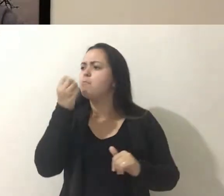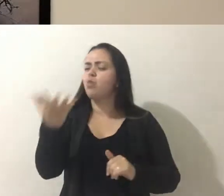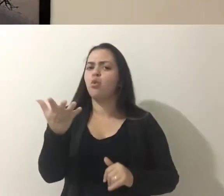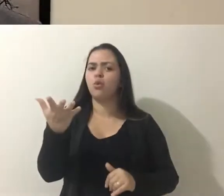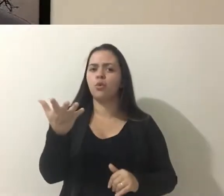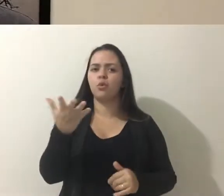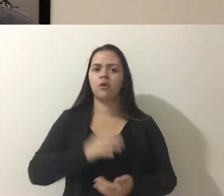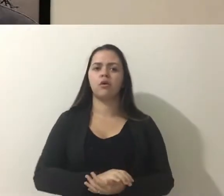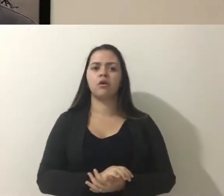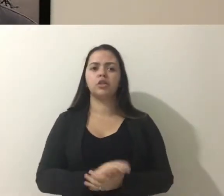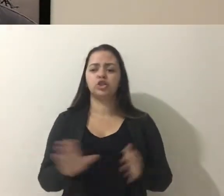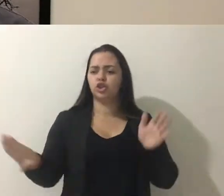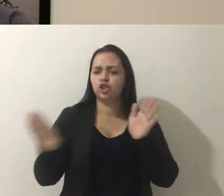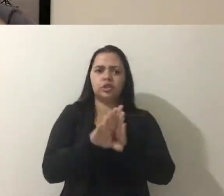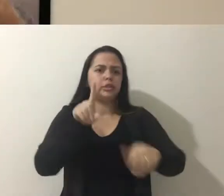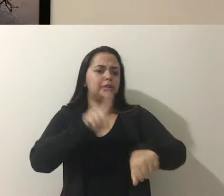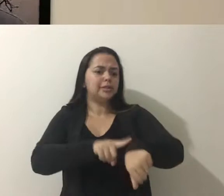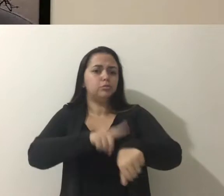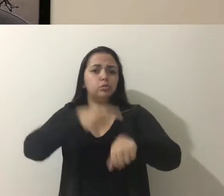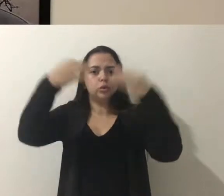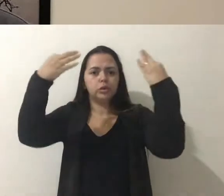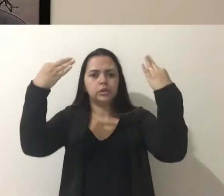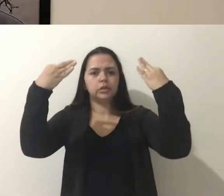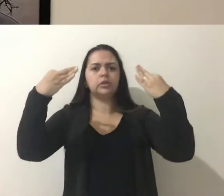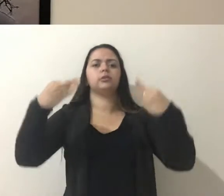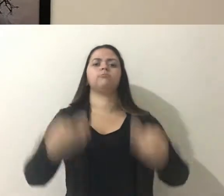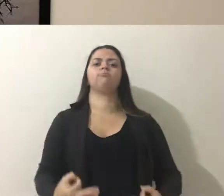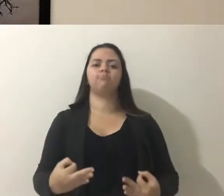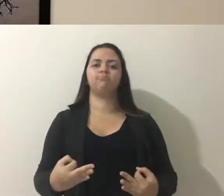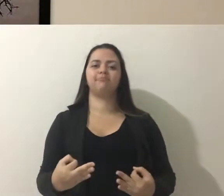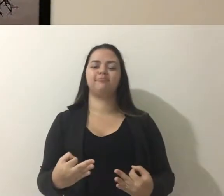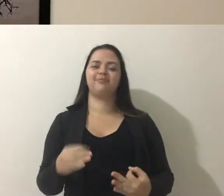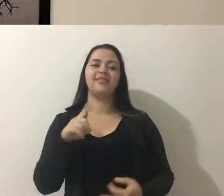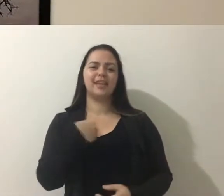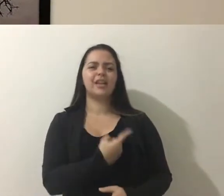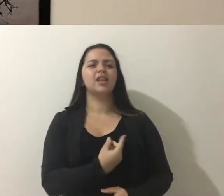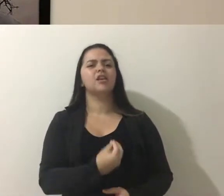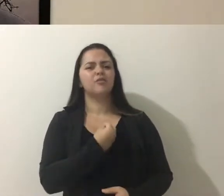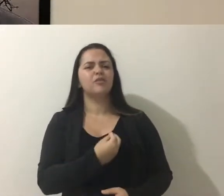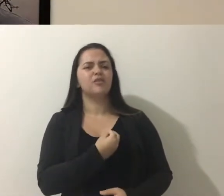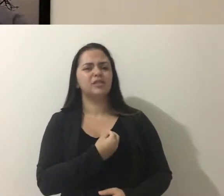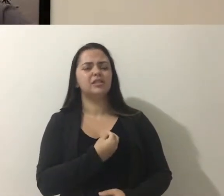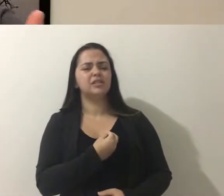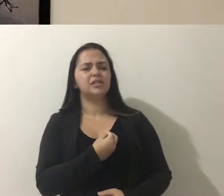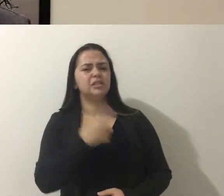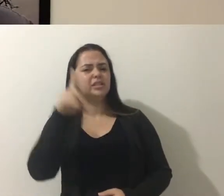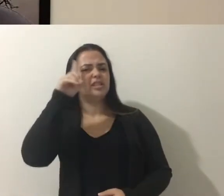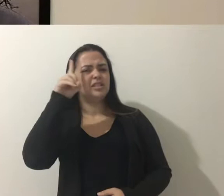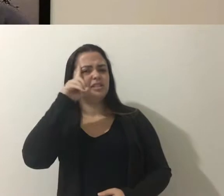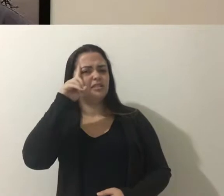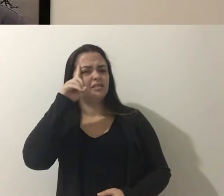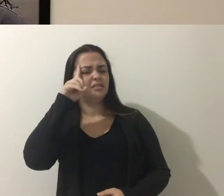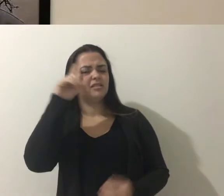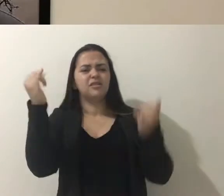ela chega na hora certa, ela chega no momento oportuno. Então nós estamos vivendo dias